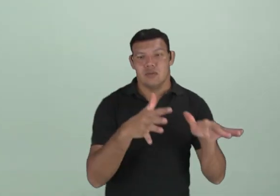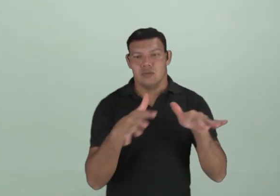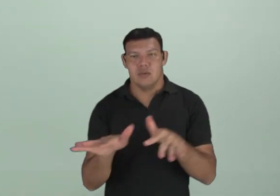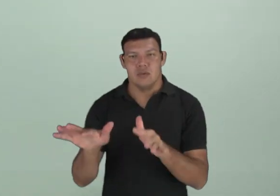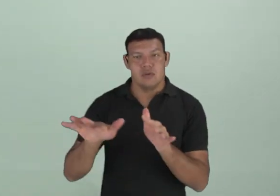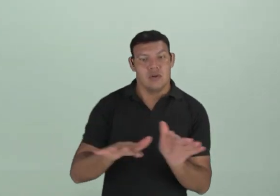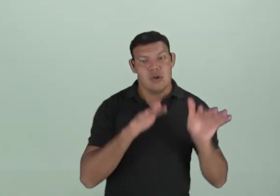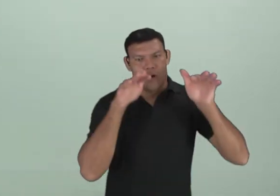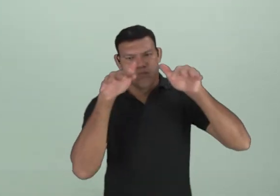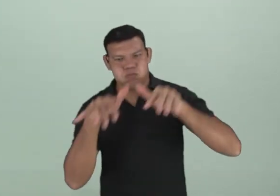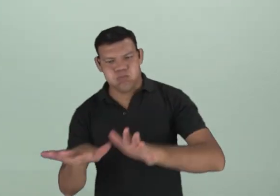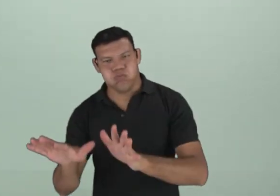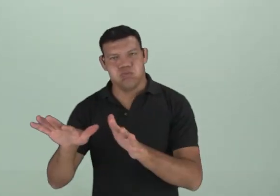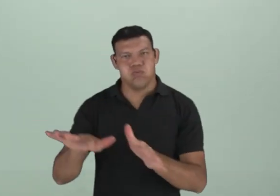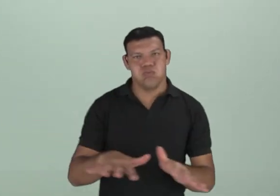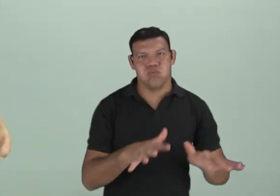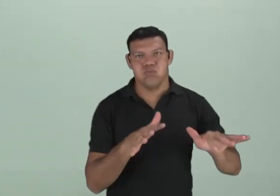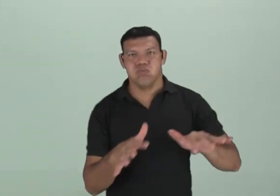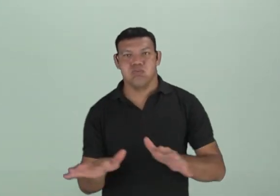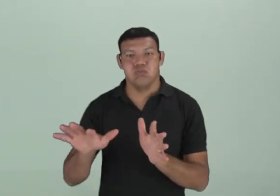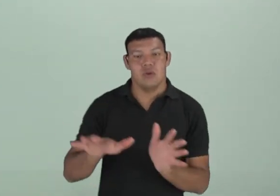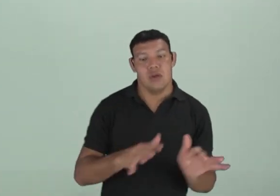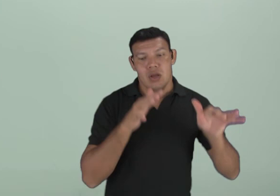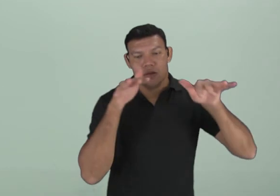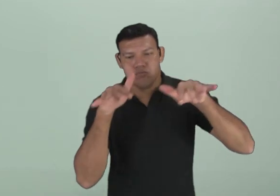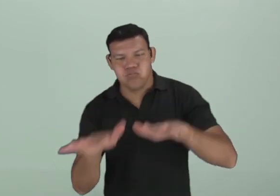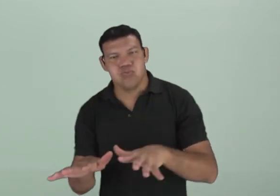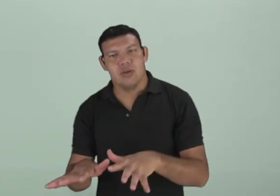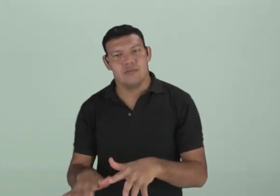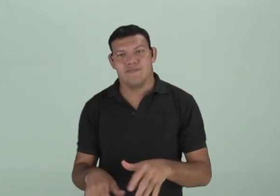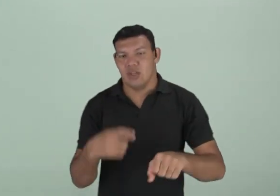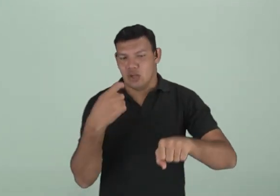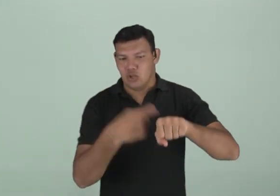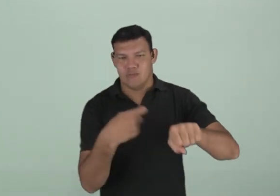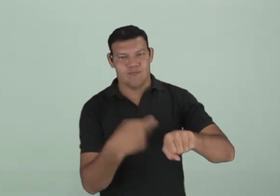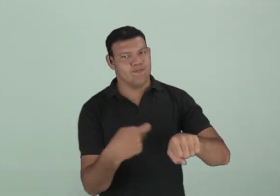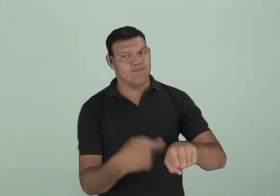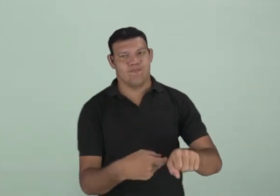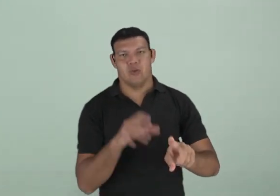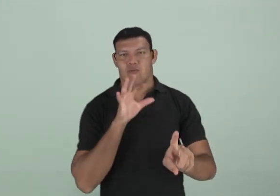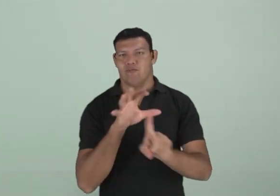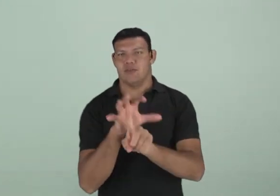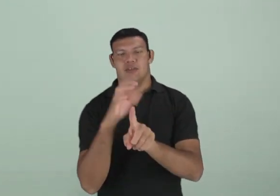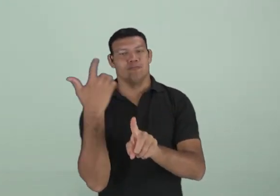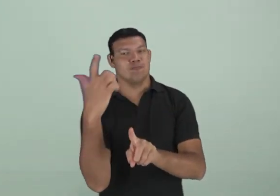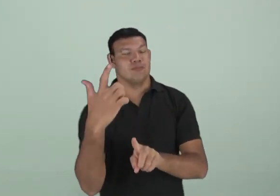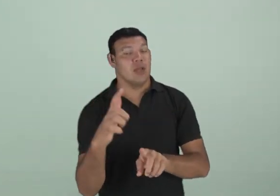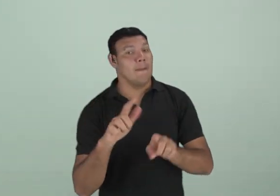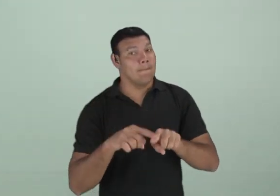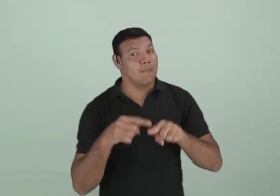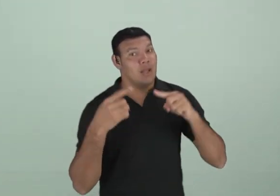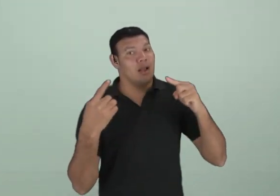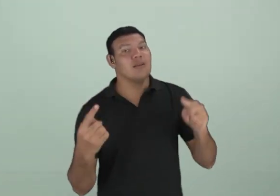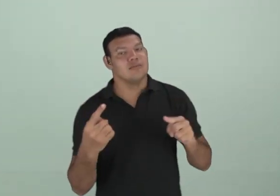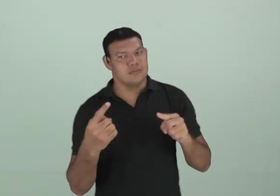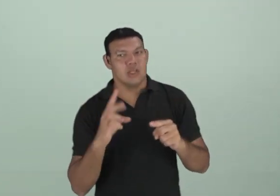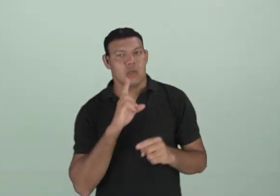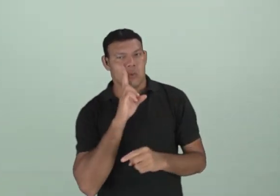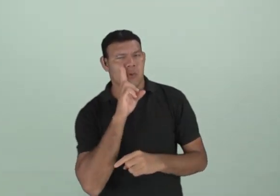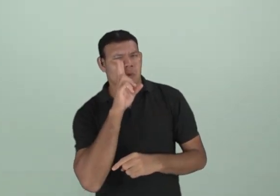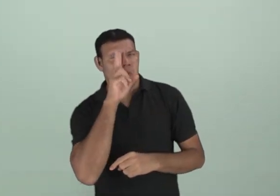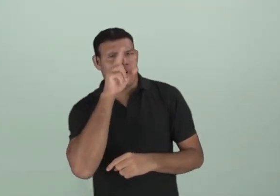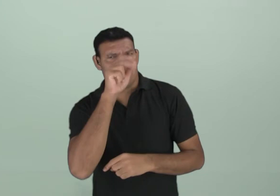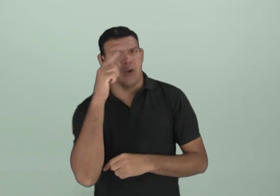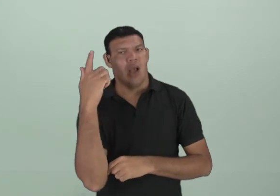comentei com vocês que a Lua não tem força gravitacional suficiente para influenciar os corpos sólidos, né, a Terra, mas ela tem uma